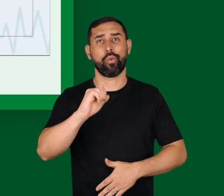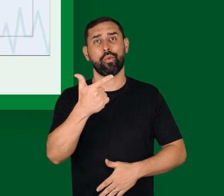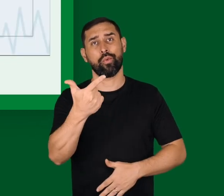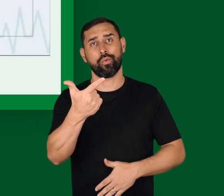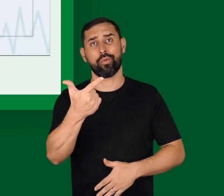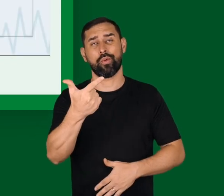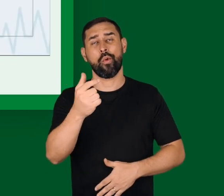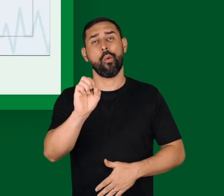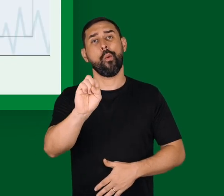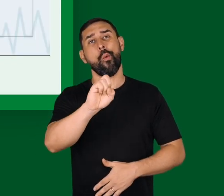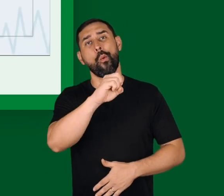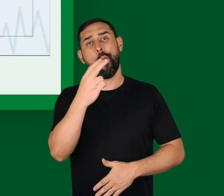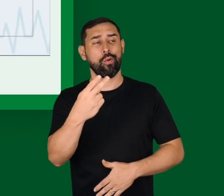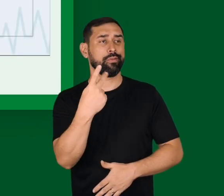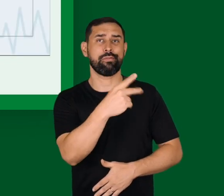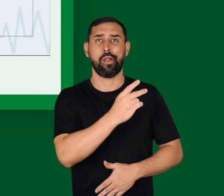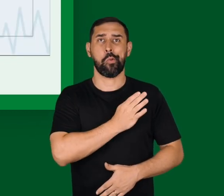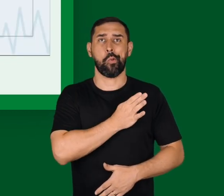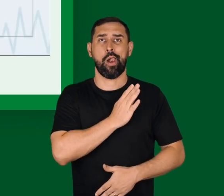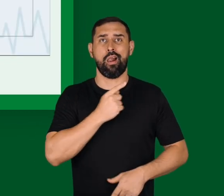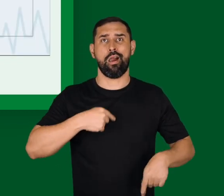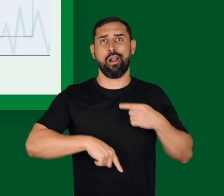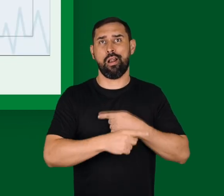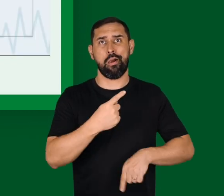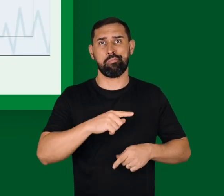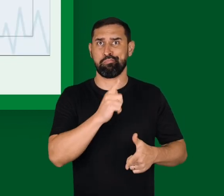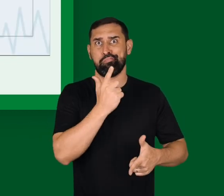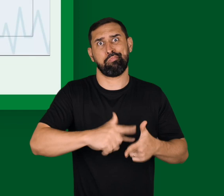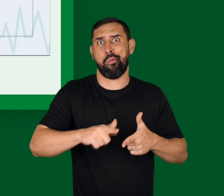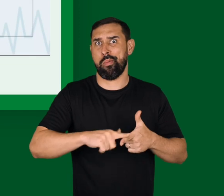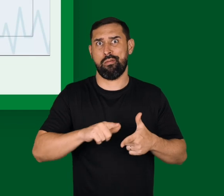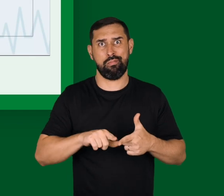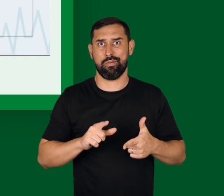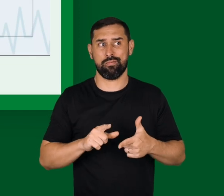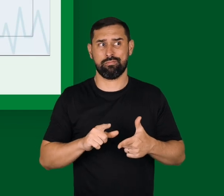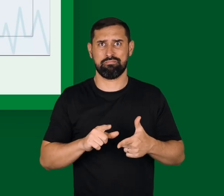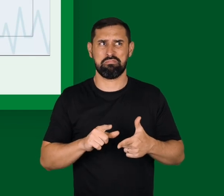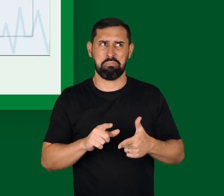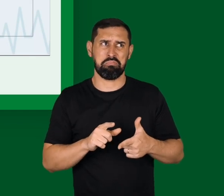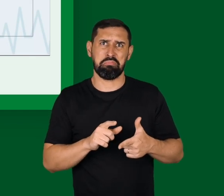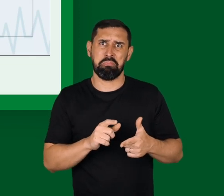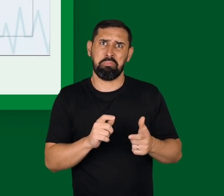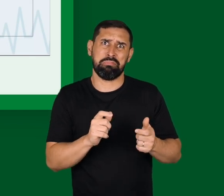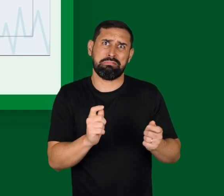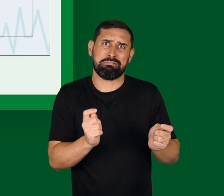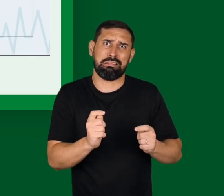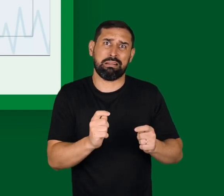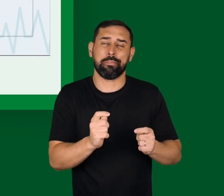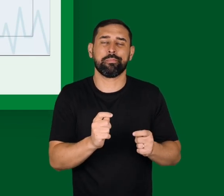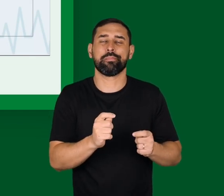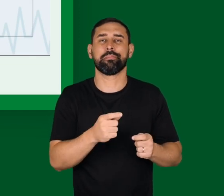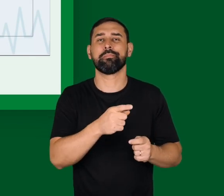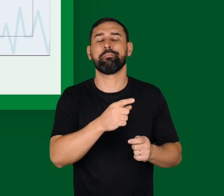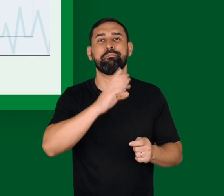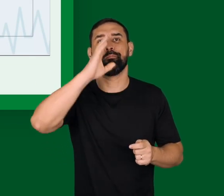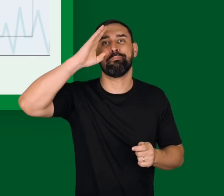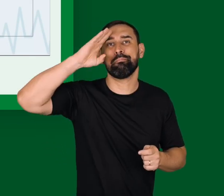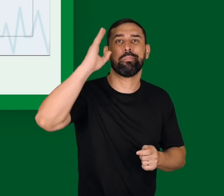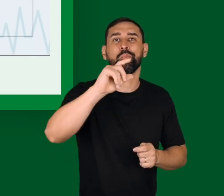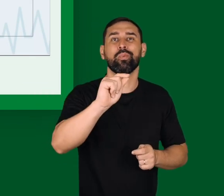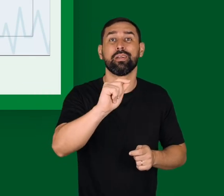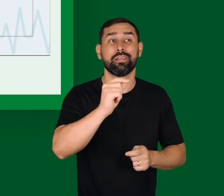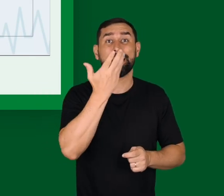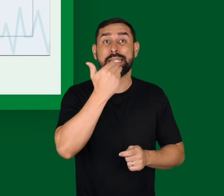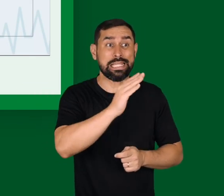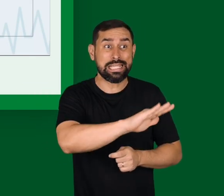de parada são a parada por hipóxia e asfixia ou a parada cardíaca de causa cardiovascular, que é